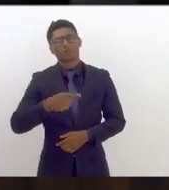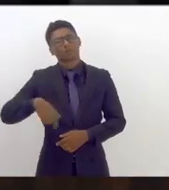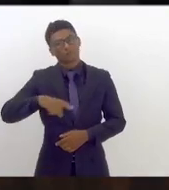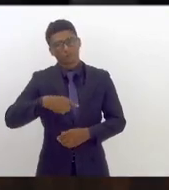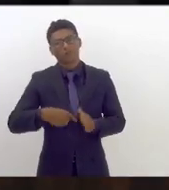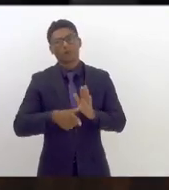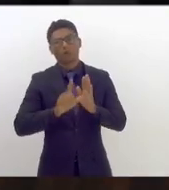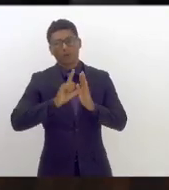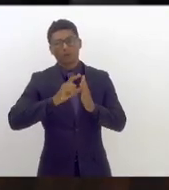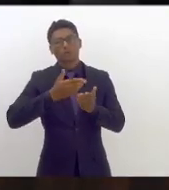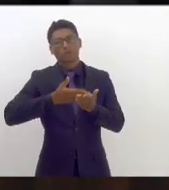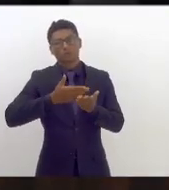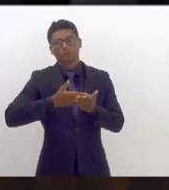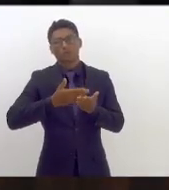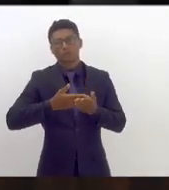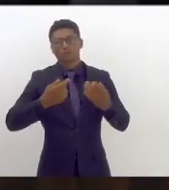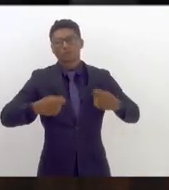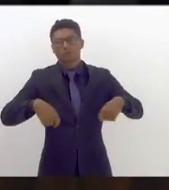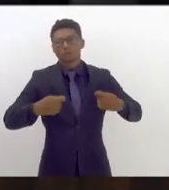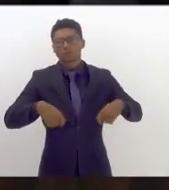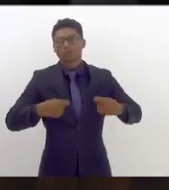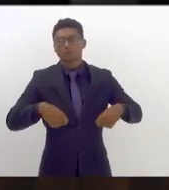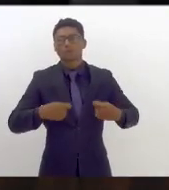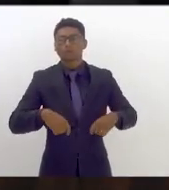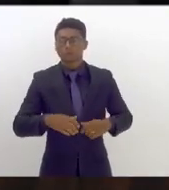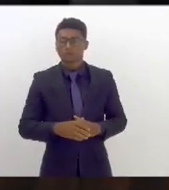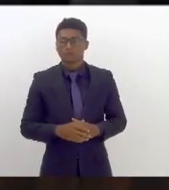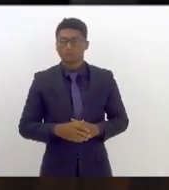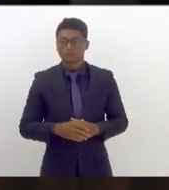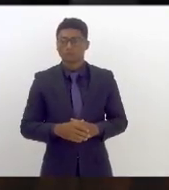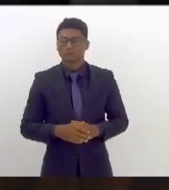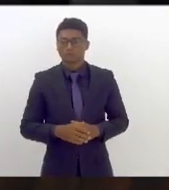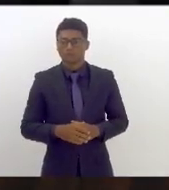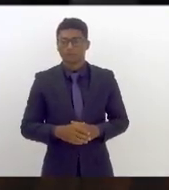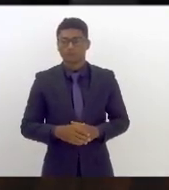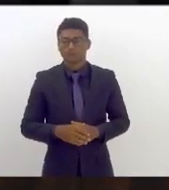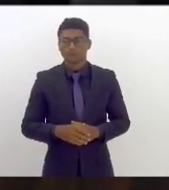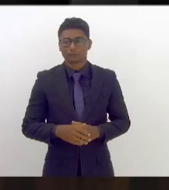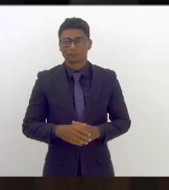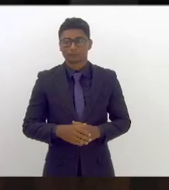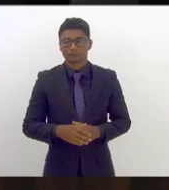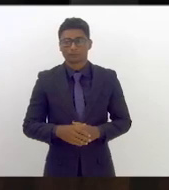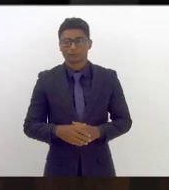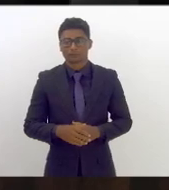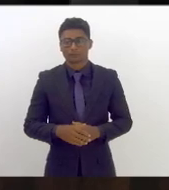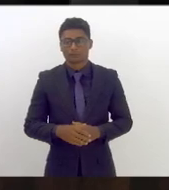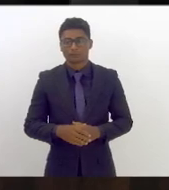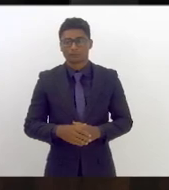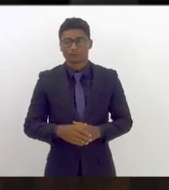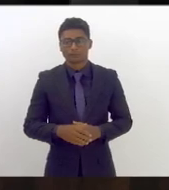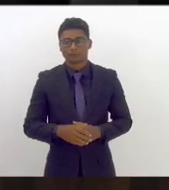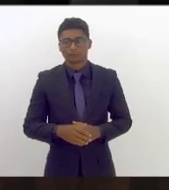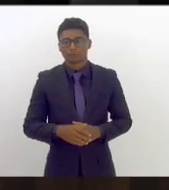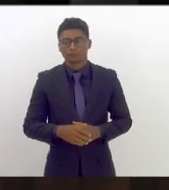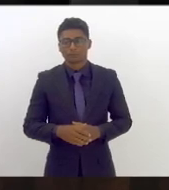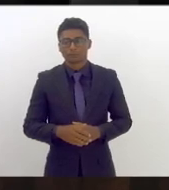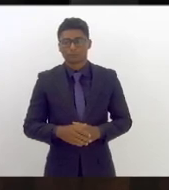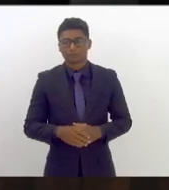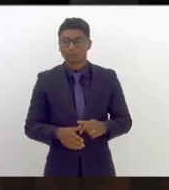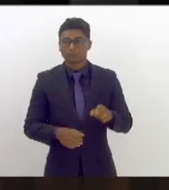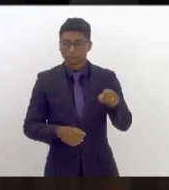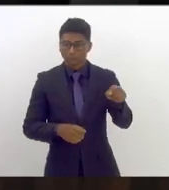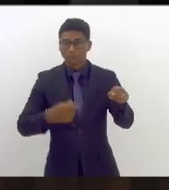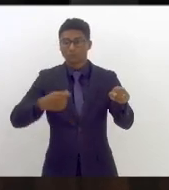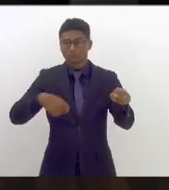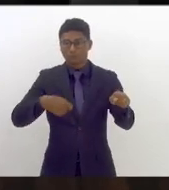problema. Aqui não tem dificuldade de botar nada para votar. Mas vamos... Então, vê se Vossa Excelência entra em contato com o